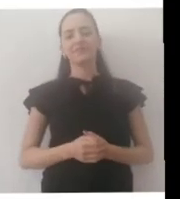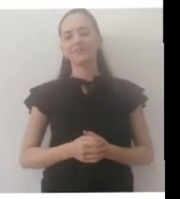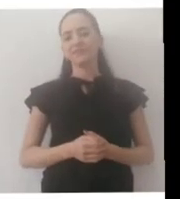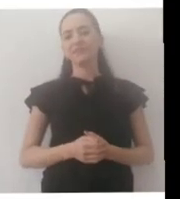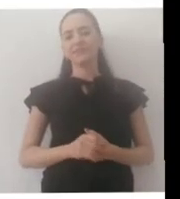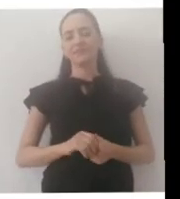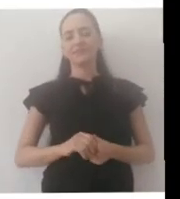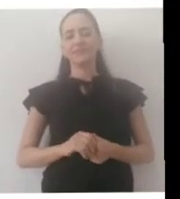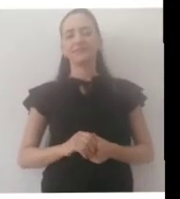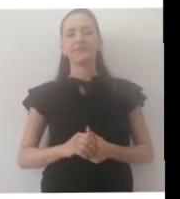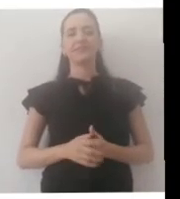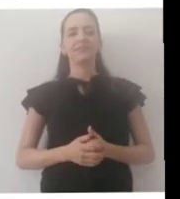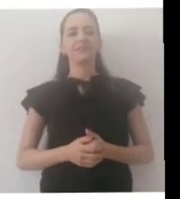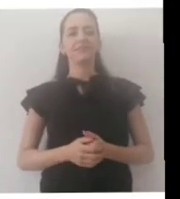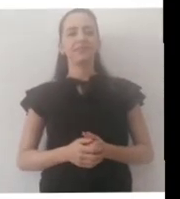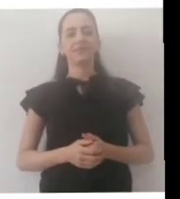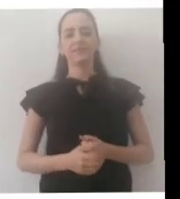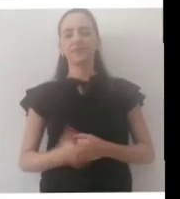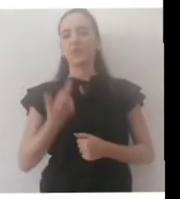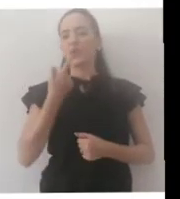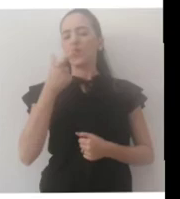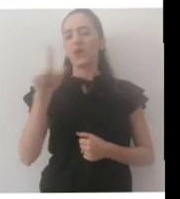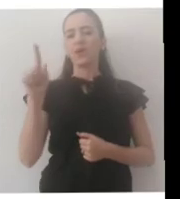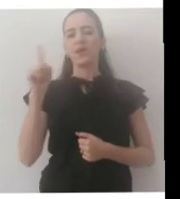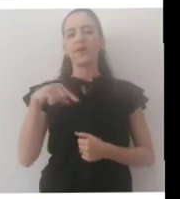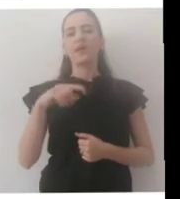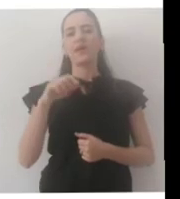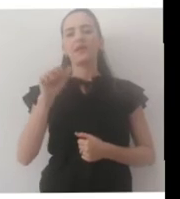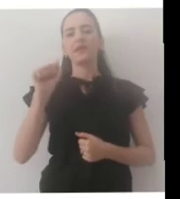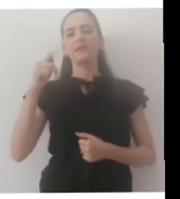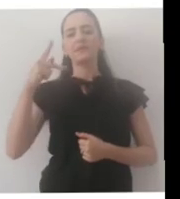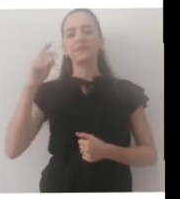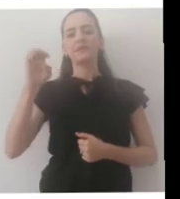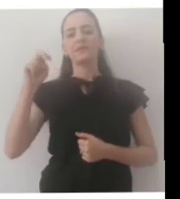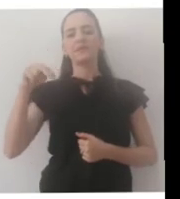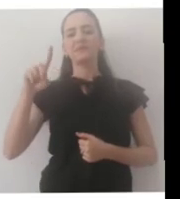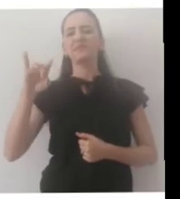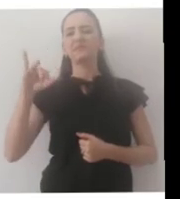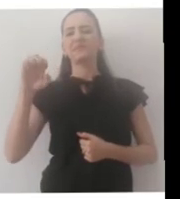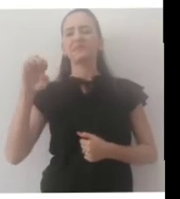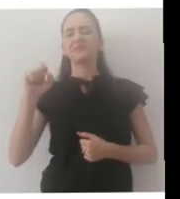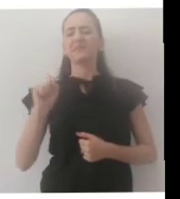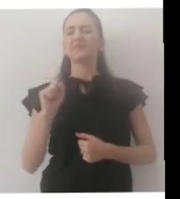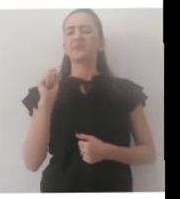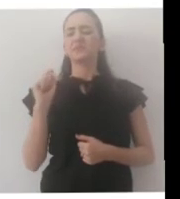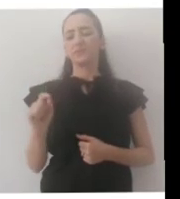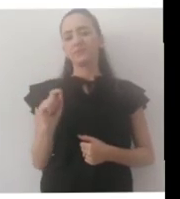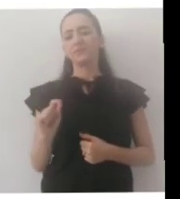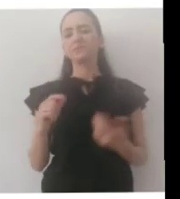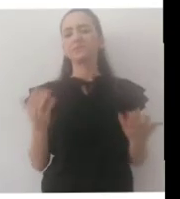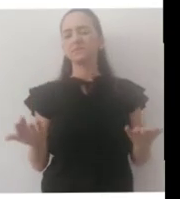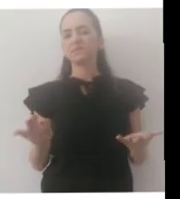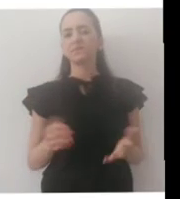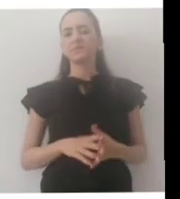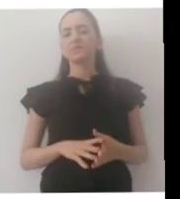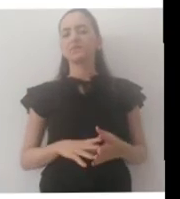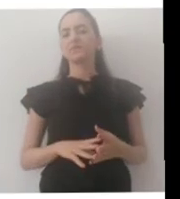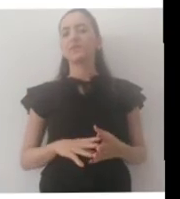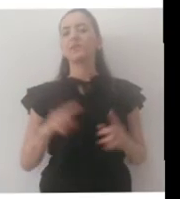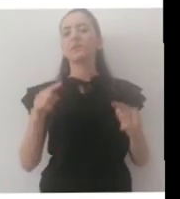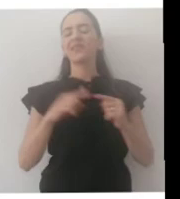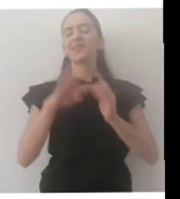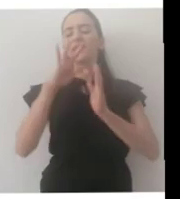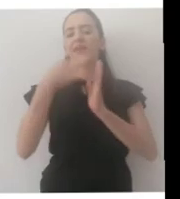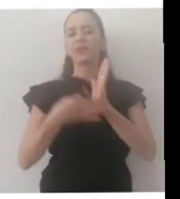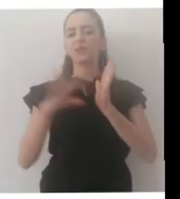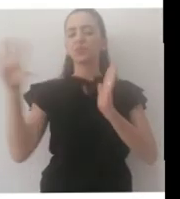percursos, mas tendo a consciência de que se trata da mesma ação, dois percursos inversos. Enfim, outra questão importante que a gente vai